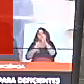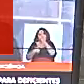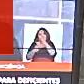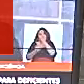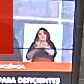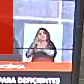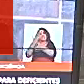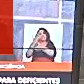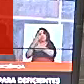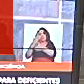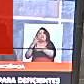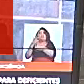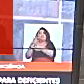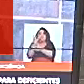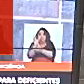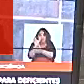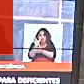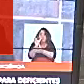ela falou também dessa